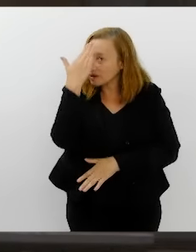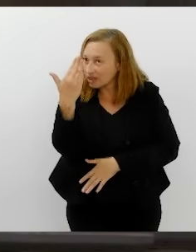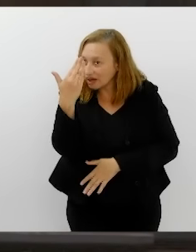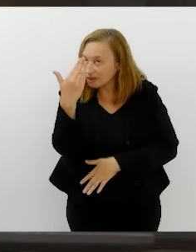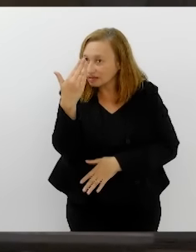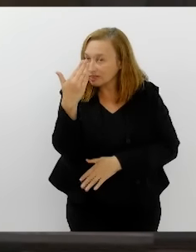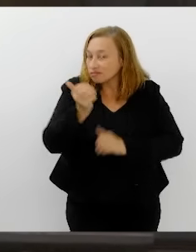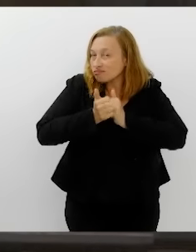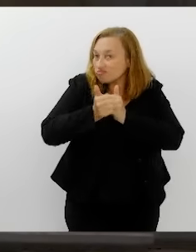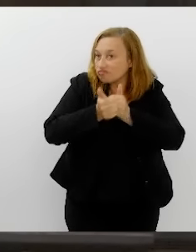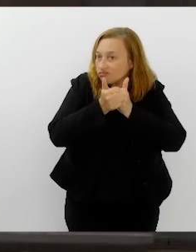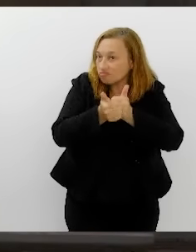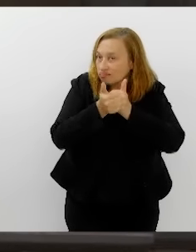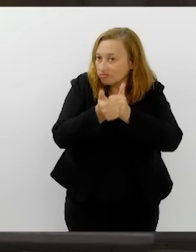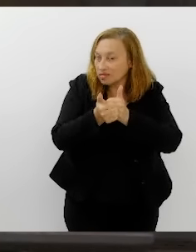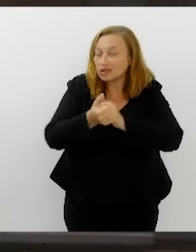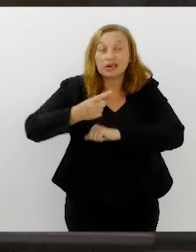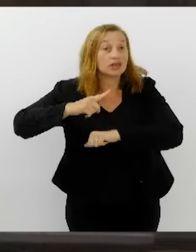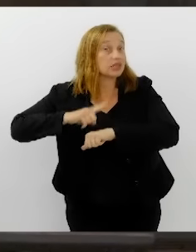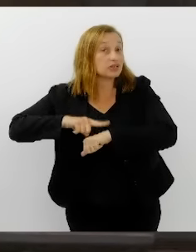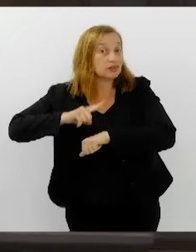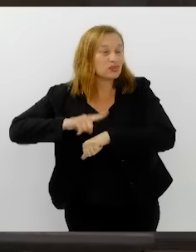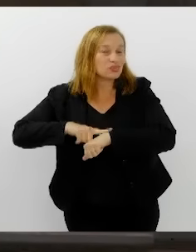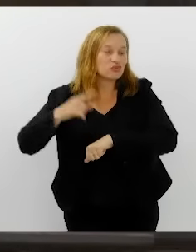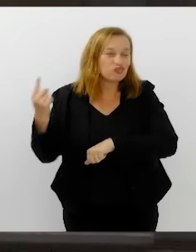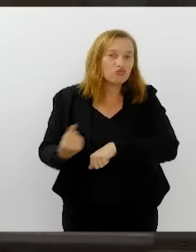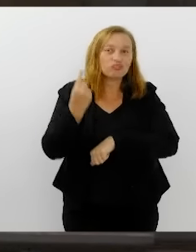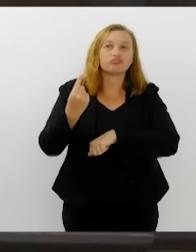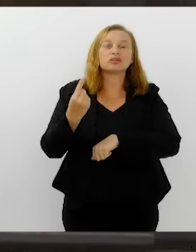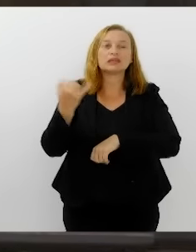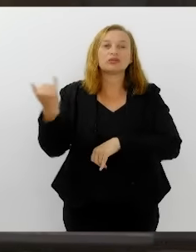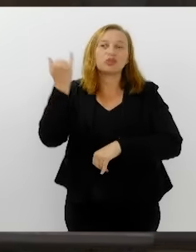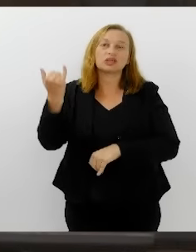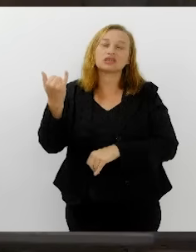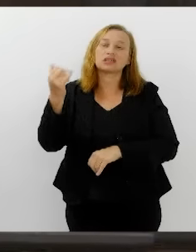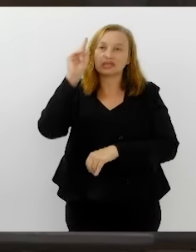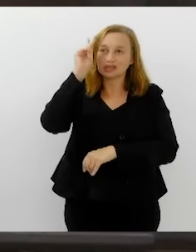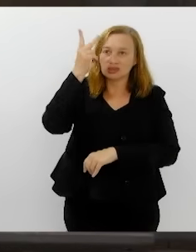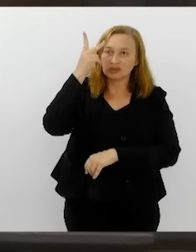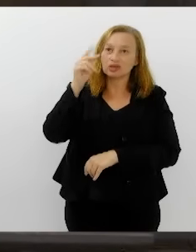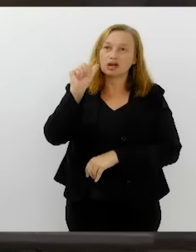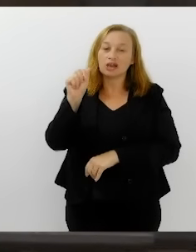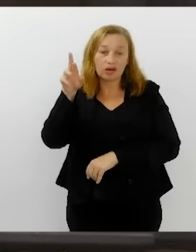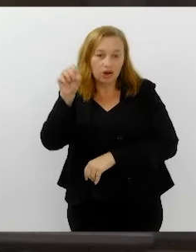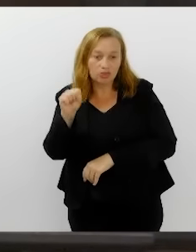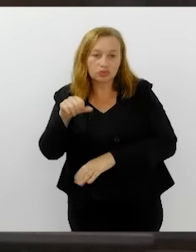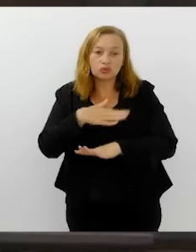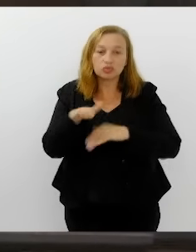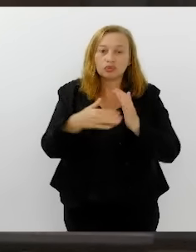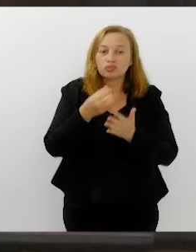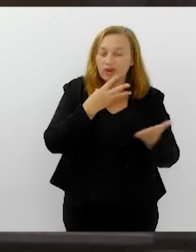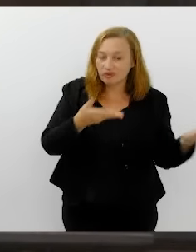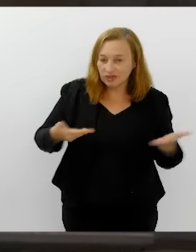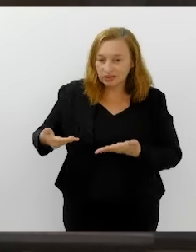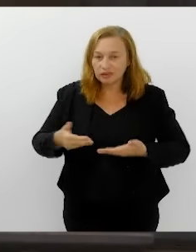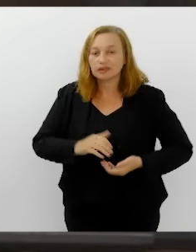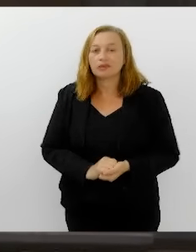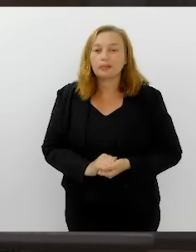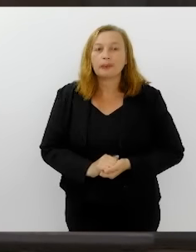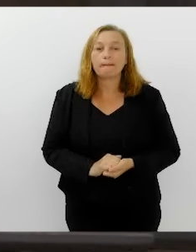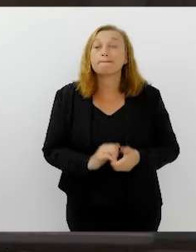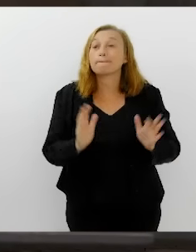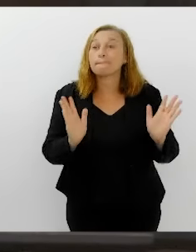estar acompanhando esse momento único e importante na história dos Arautos. Sejam todos muito bem-vindos.